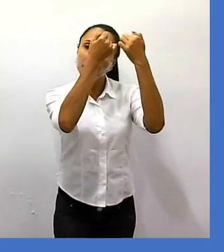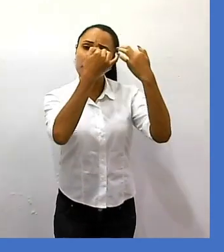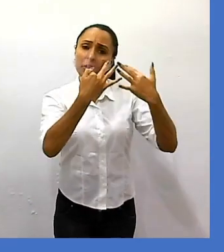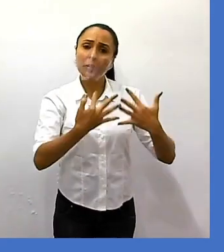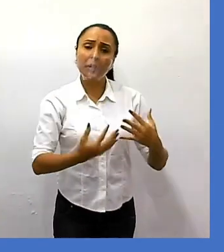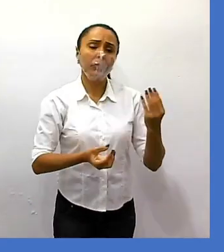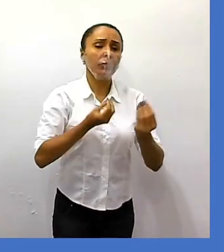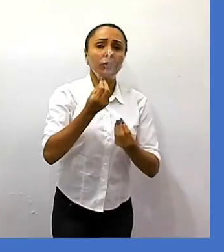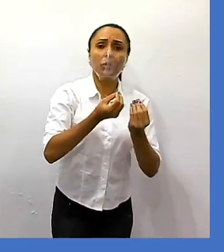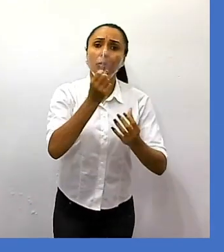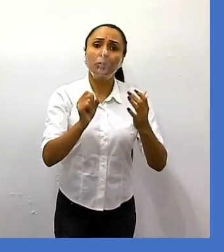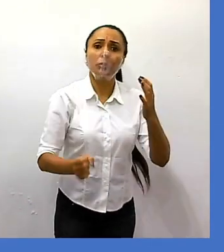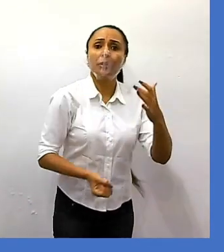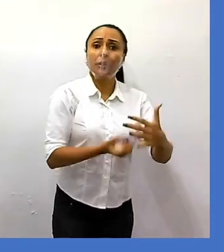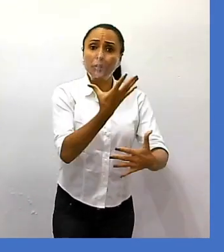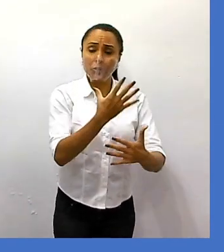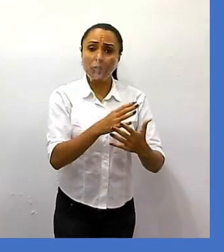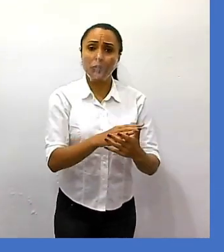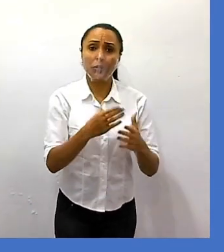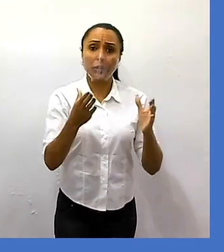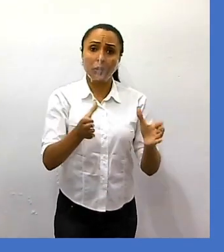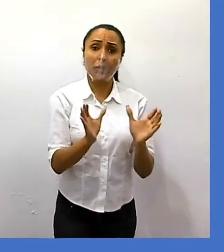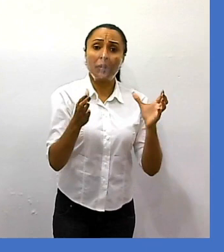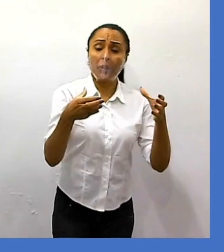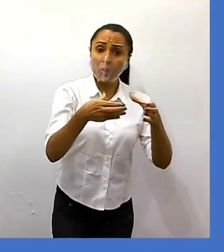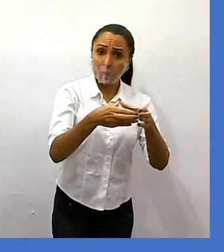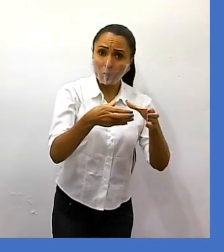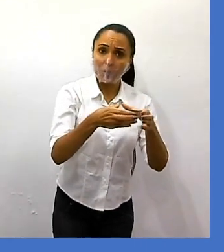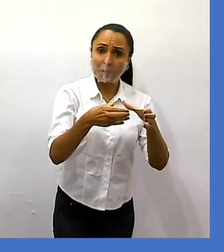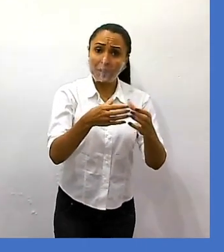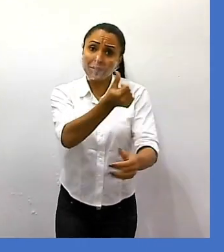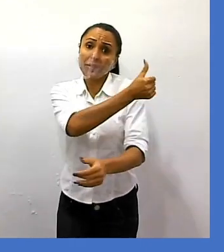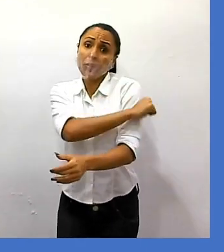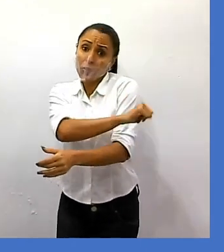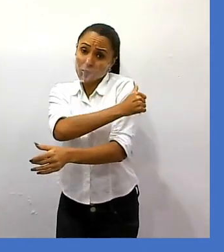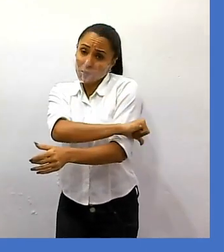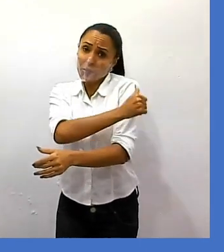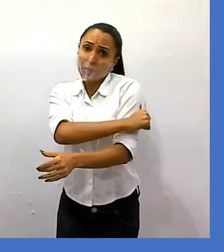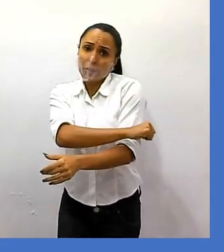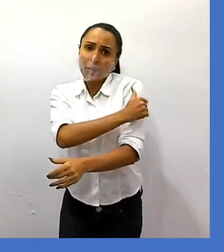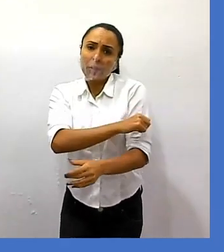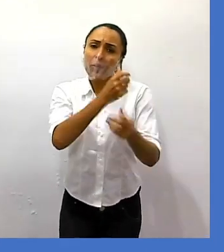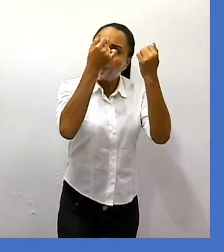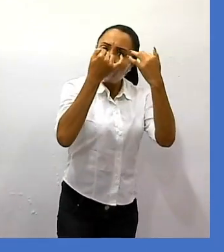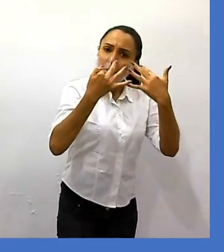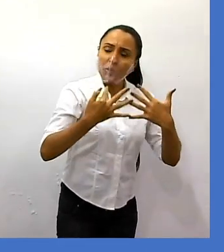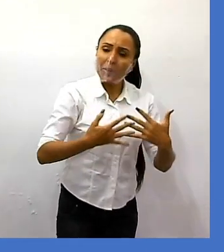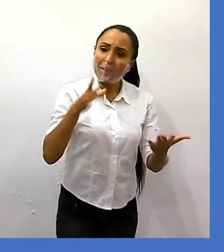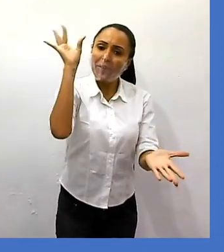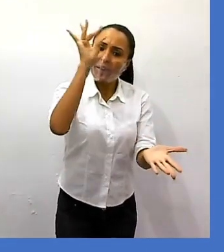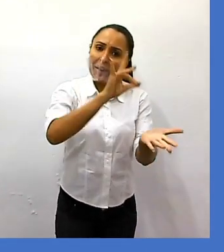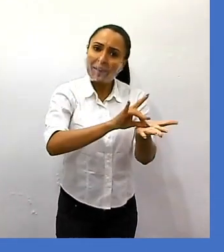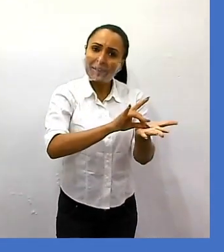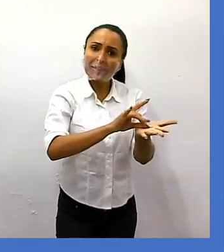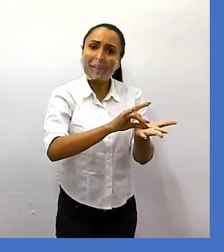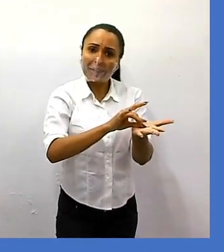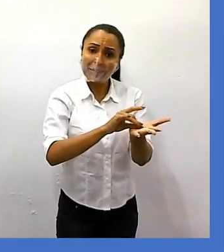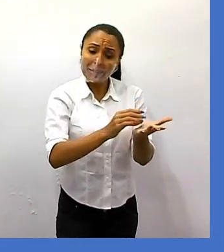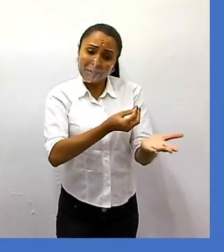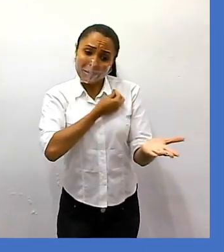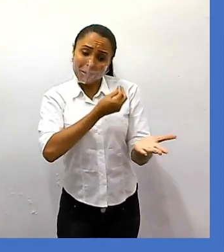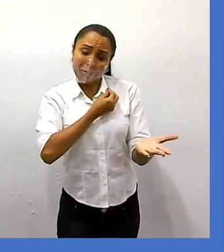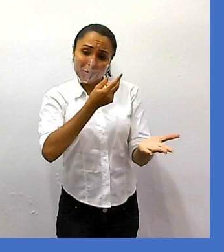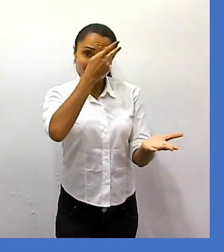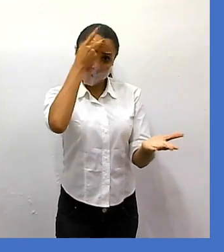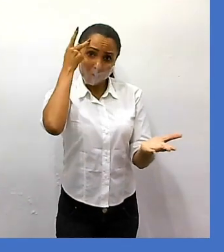como surgiu a comunidade da Cidade de Deus no Rio de Janeiro e contava um pouco da realidade daquelas pessoas na década de